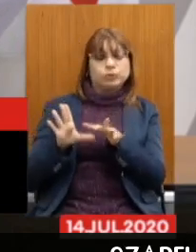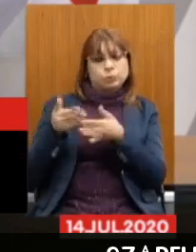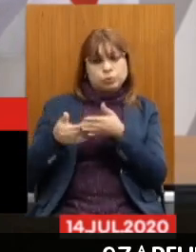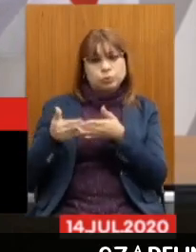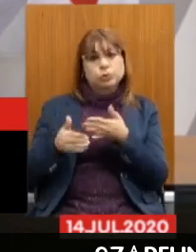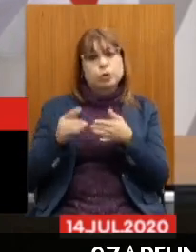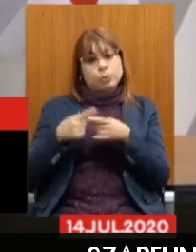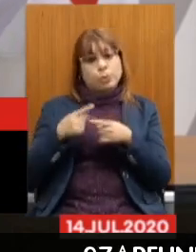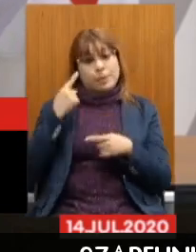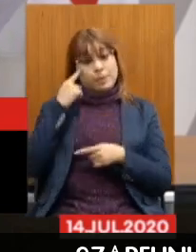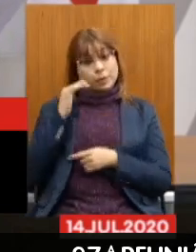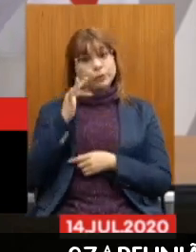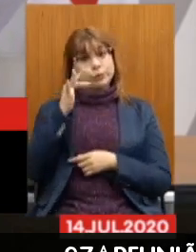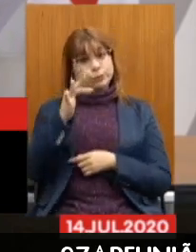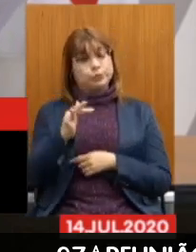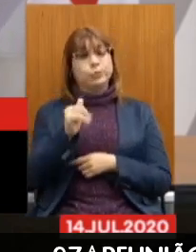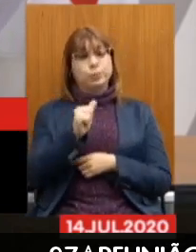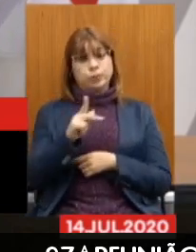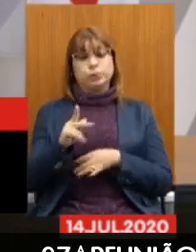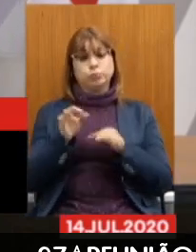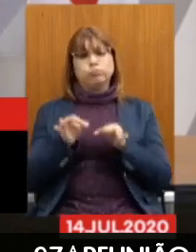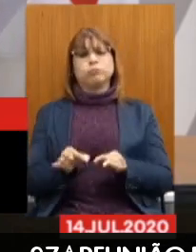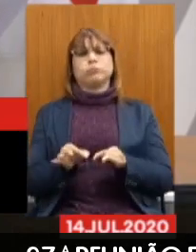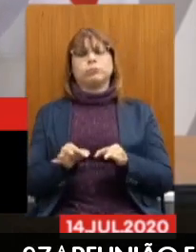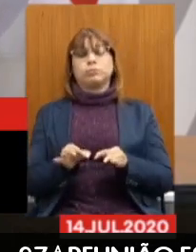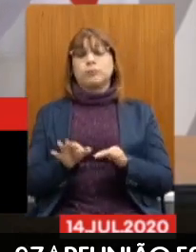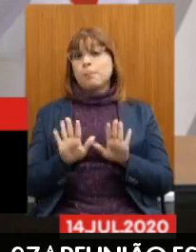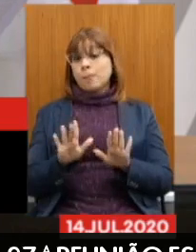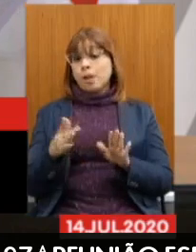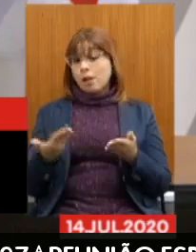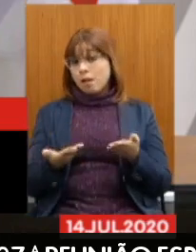estaria garantida. O que vemos hoje,